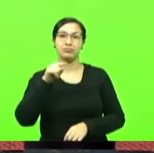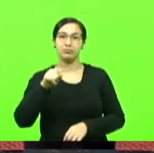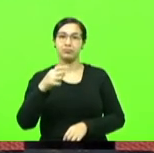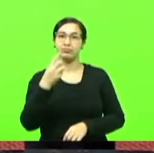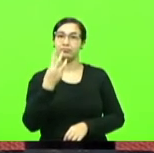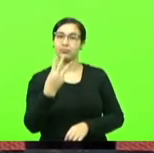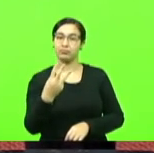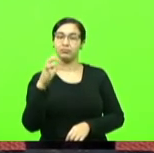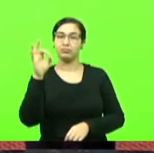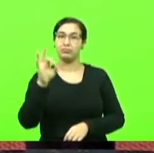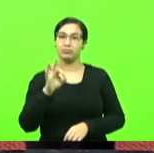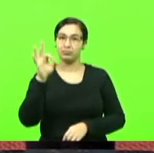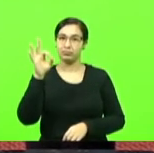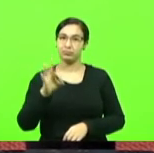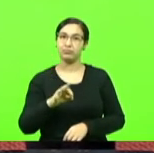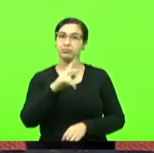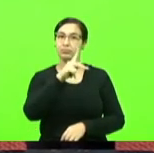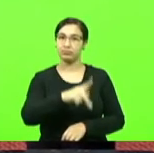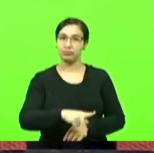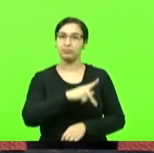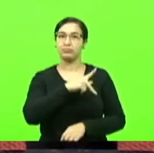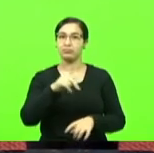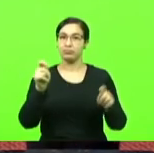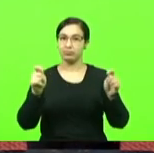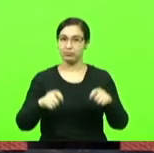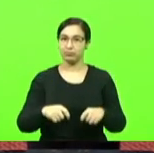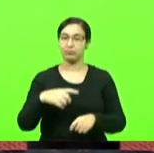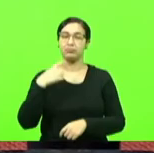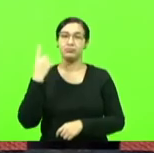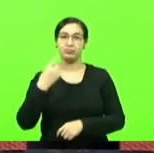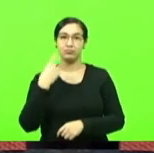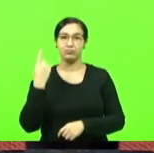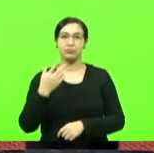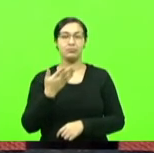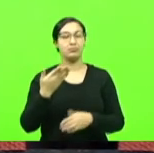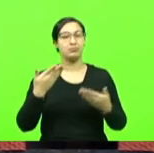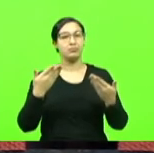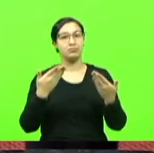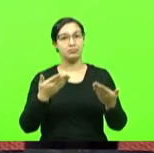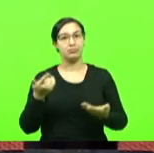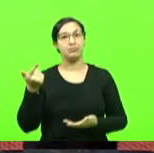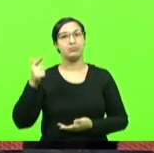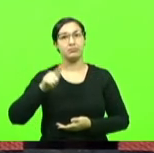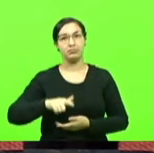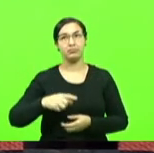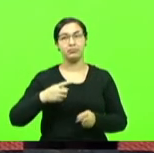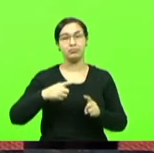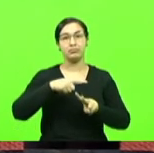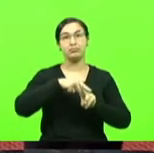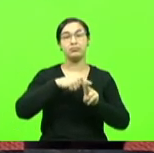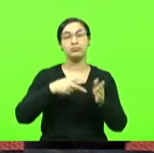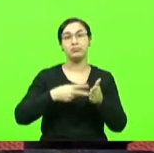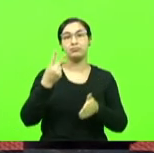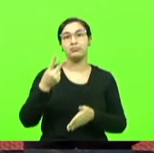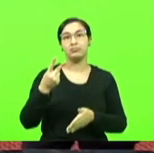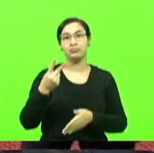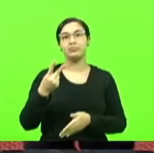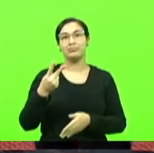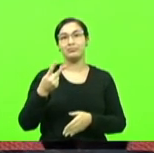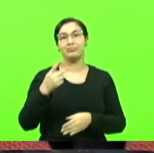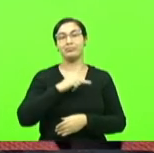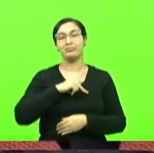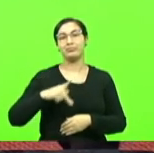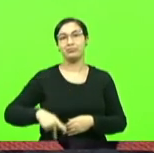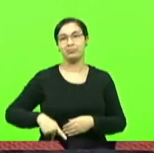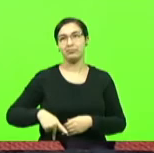91,3% dos votos válidos, e este deputado também foi reeleito como segundo vice-presidente, com 91,2% dos